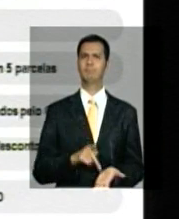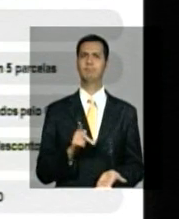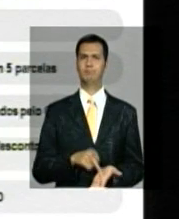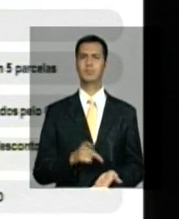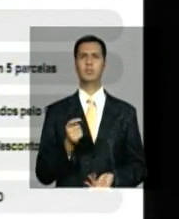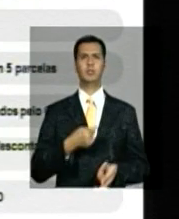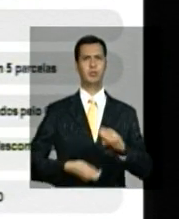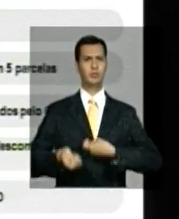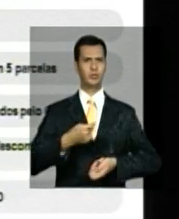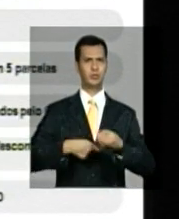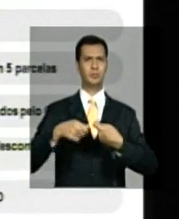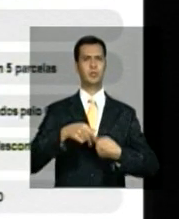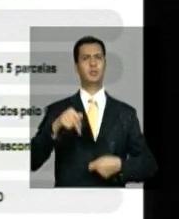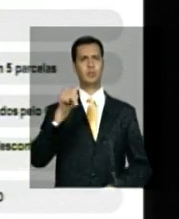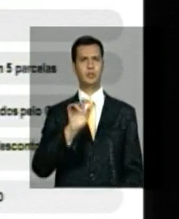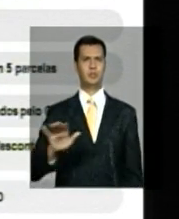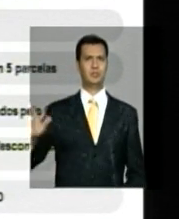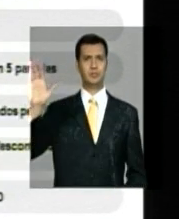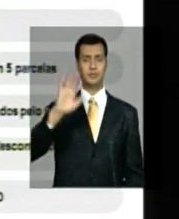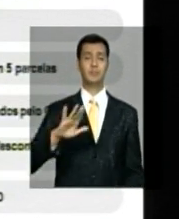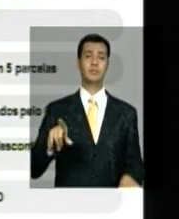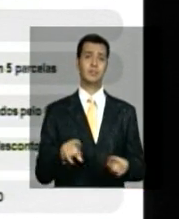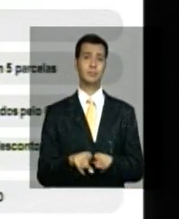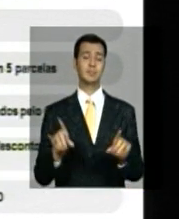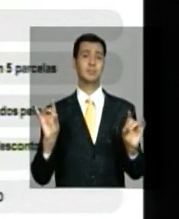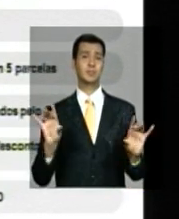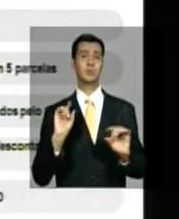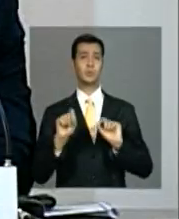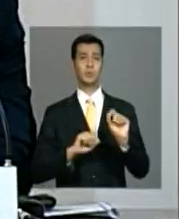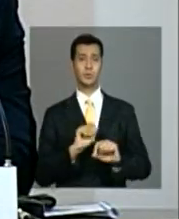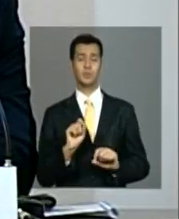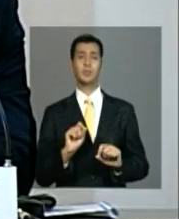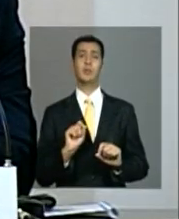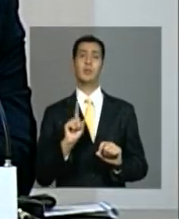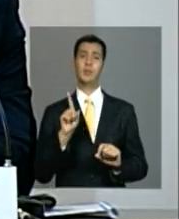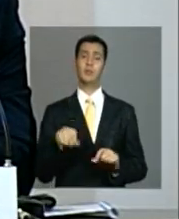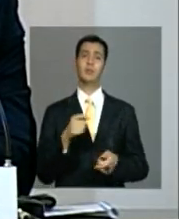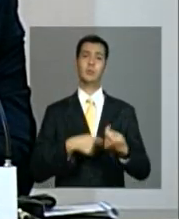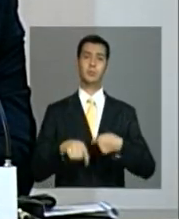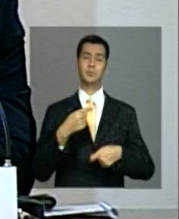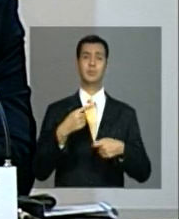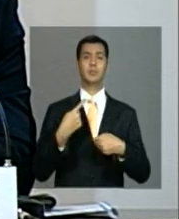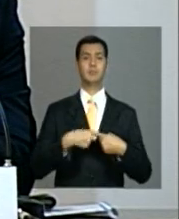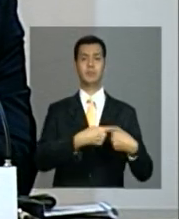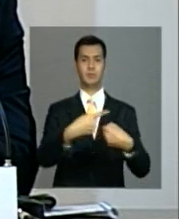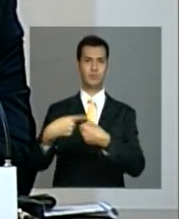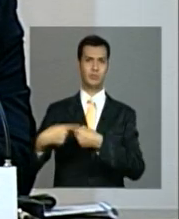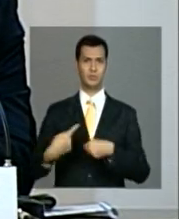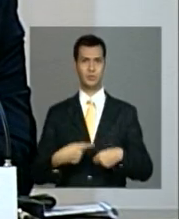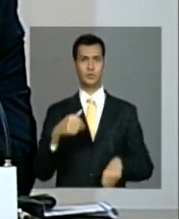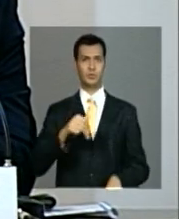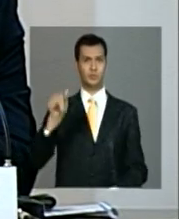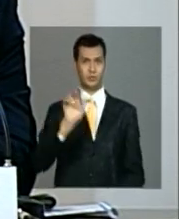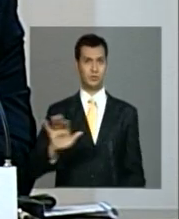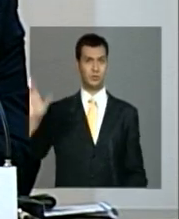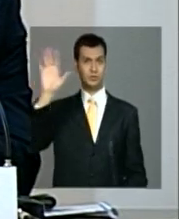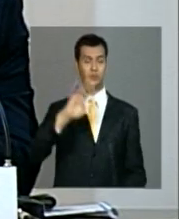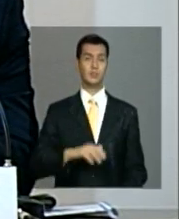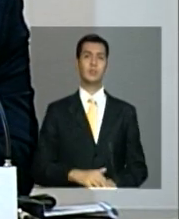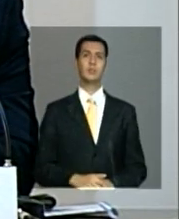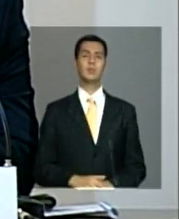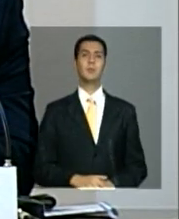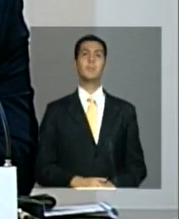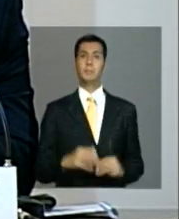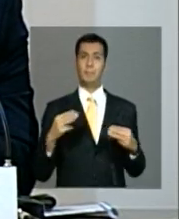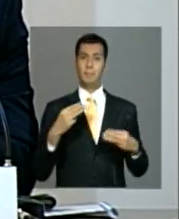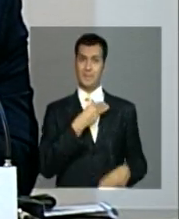economia do nordeste em particular para a economia do interior do Nordeste os estudos que o Ministério da Integração encomendou